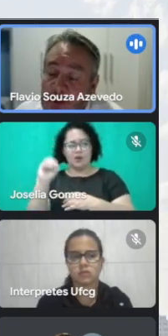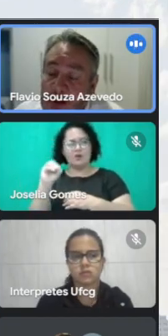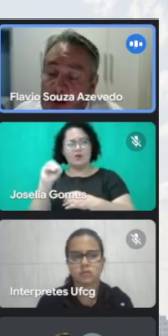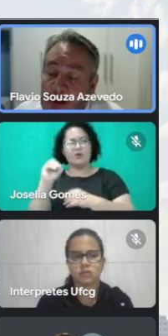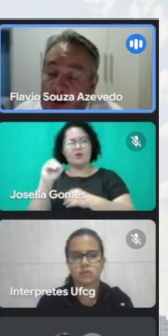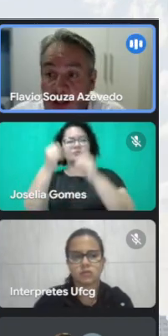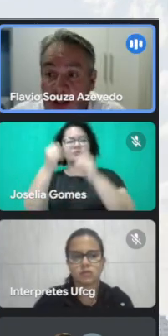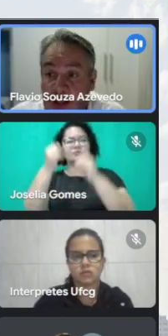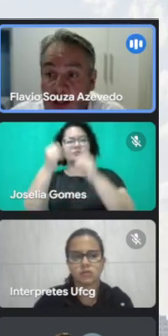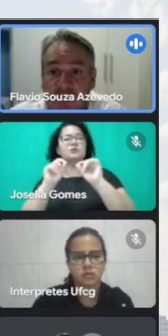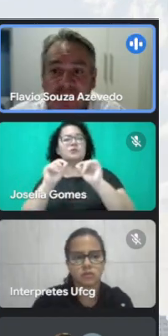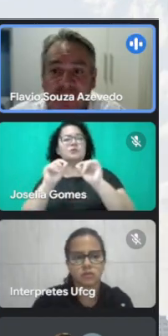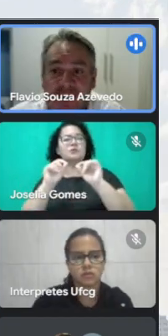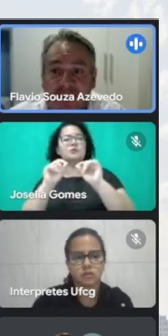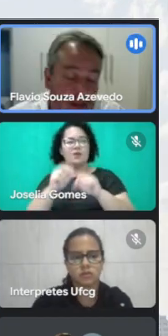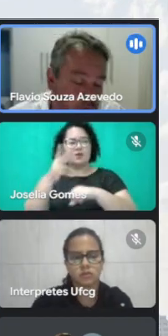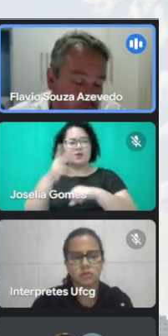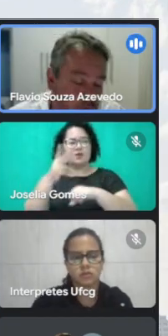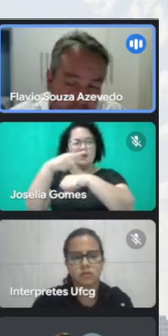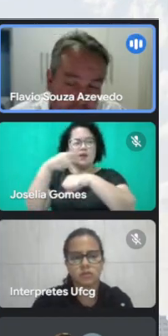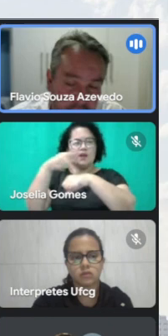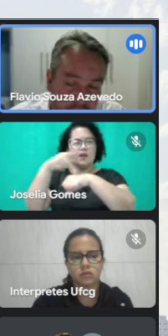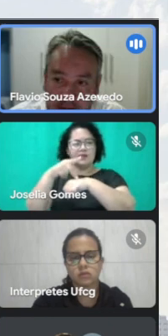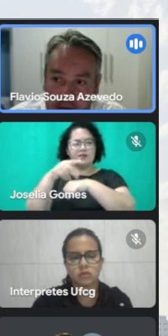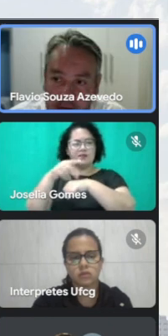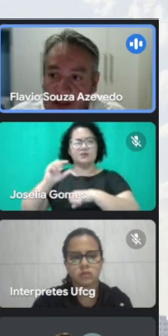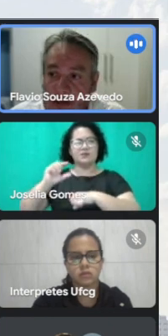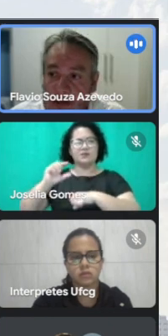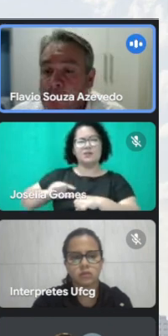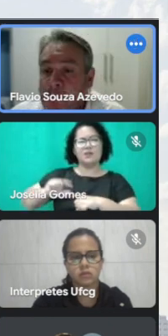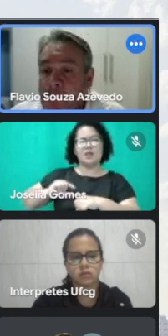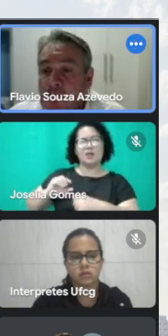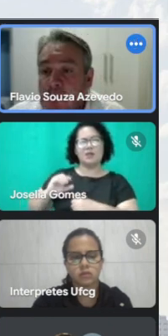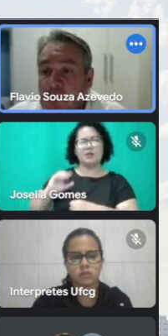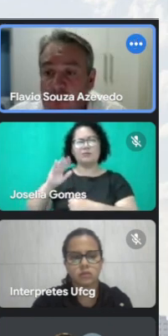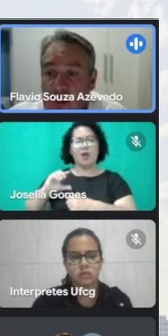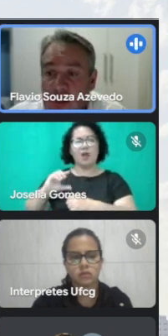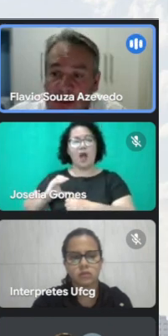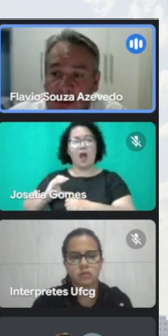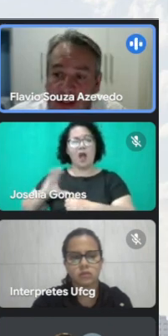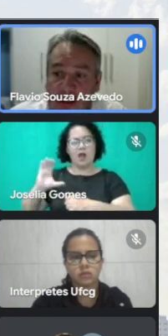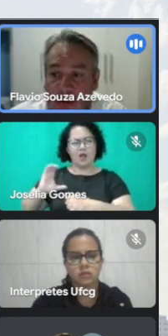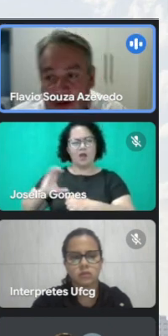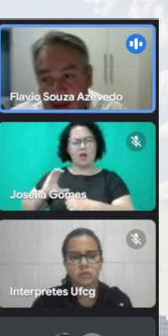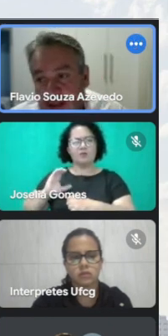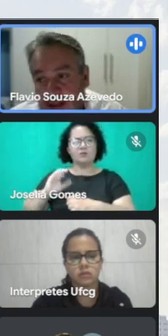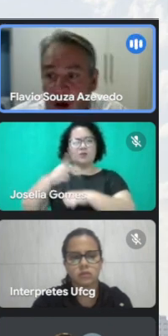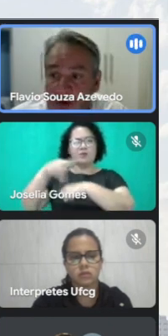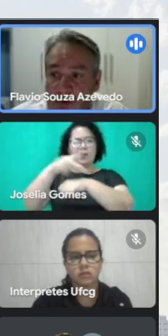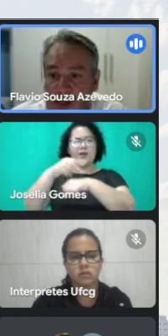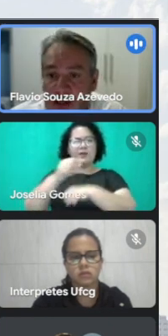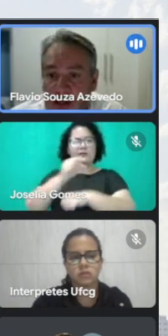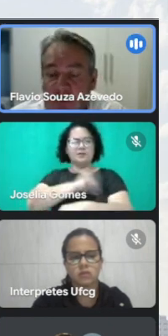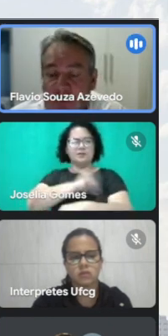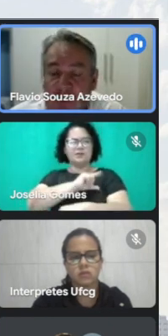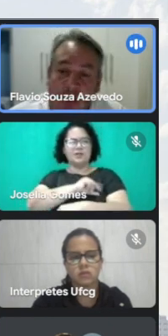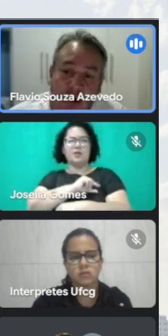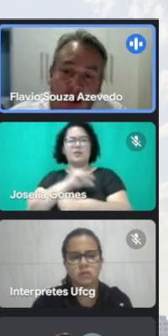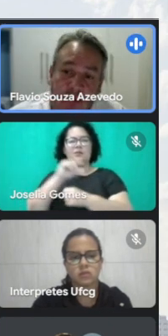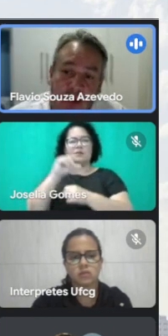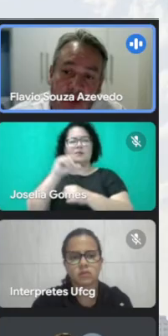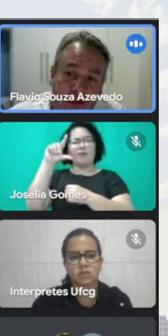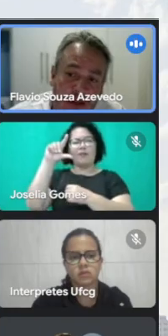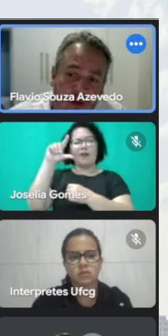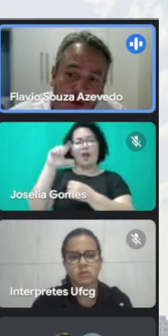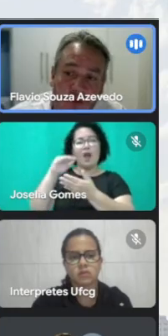média, os países de alta renda tratam 70% das águas residuais. Nos países de renda entre alta e média, essa média